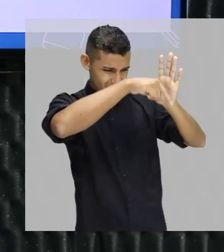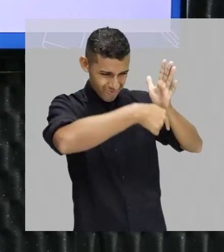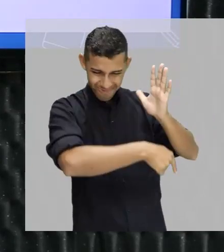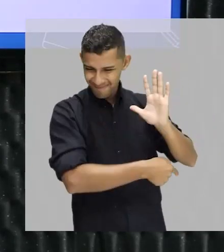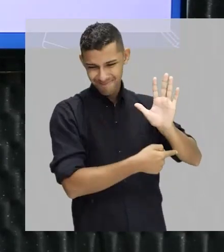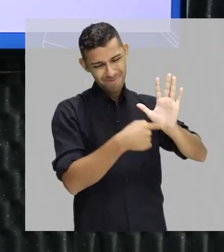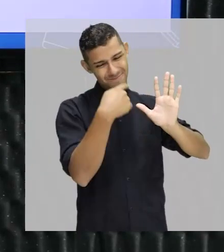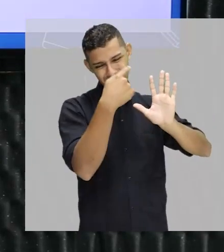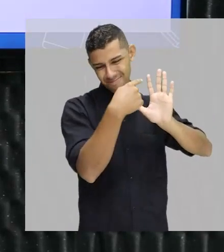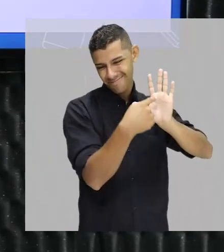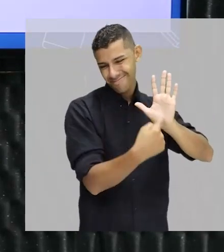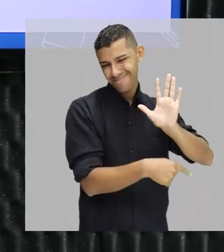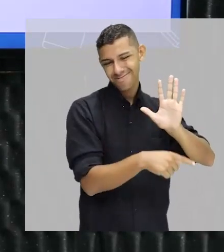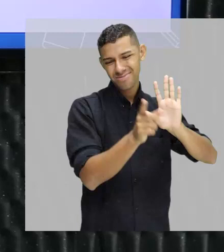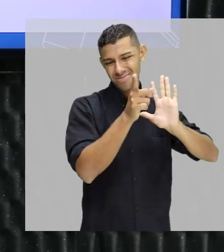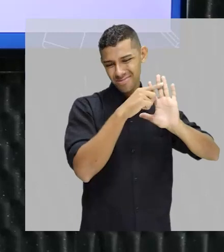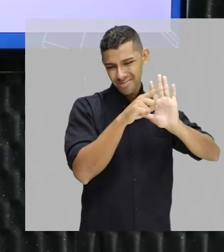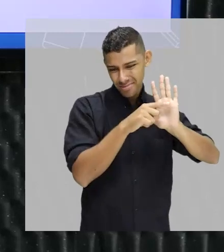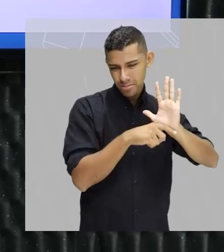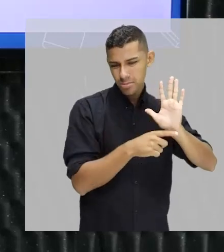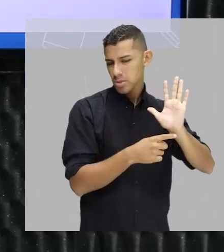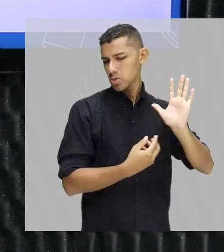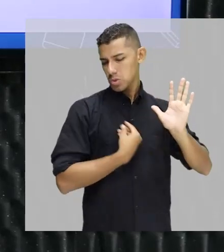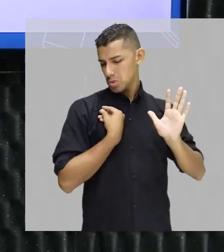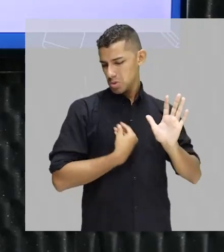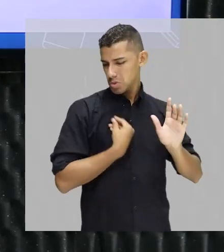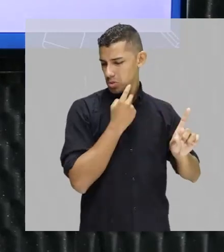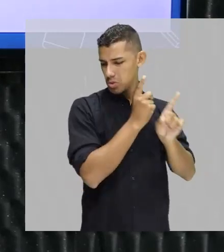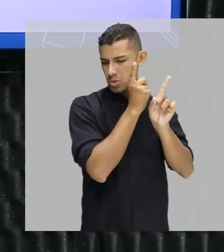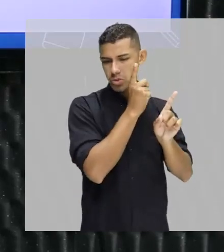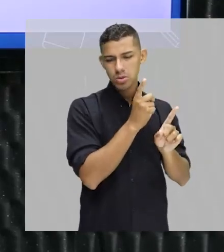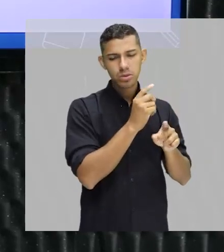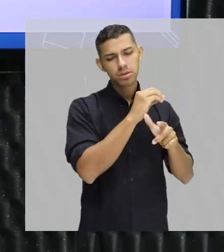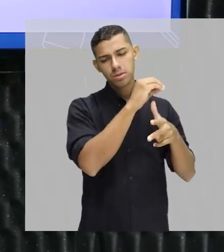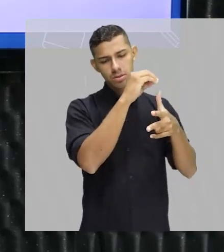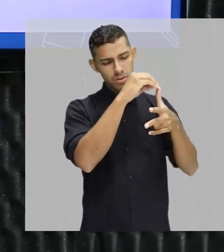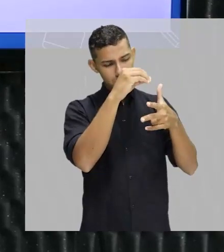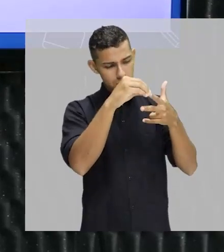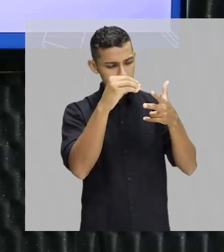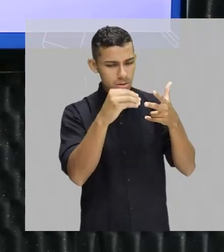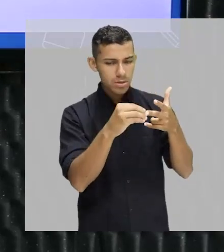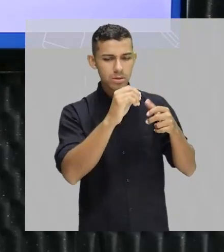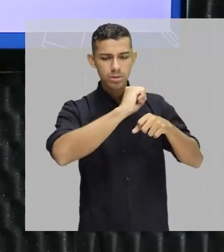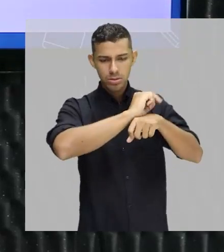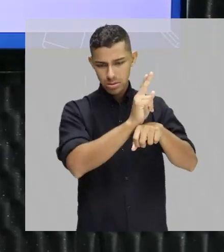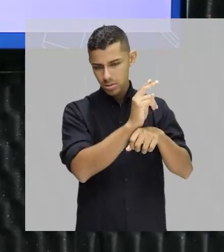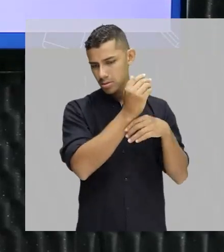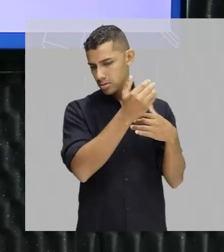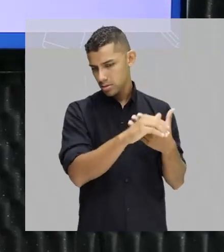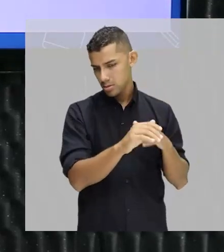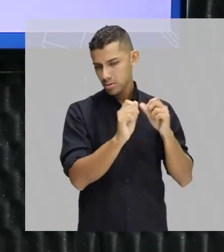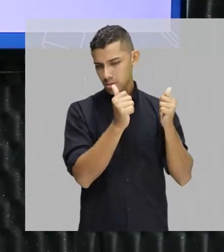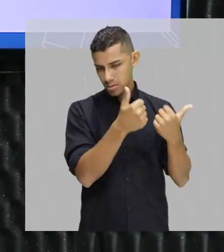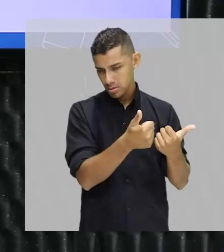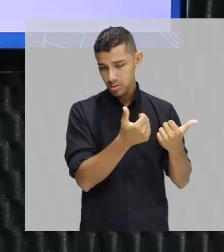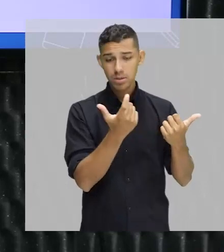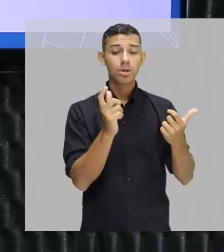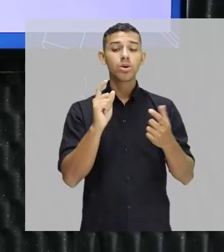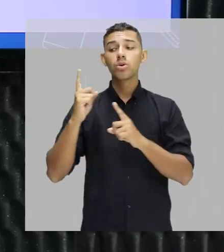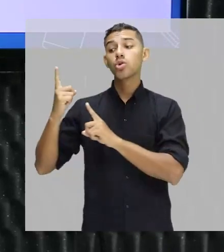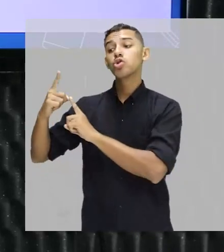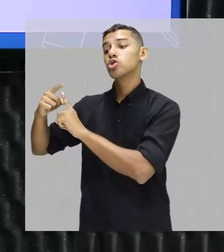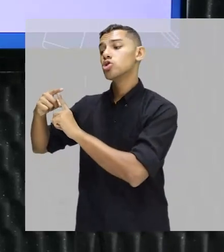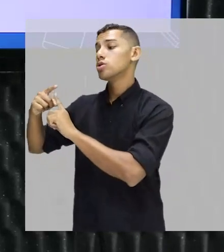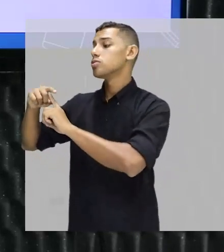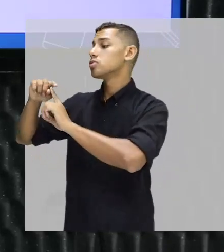né? E aí alguns gêneros são mais comuns aparecerem nas provas do Enem. E o que são os